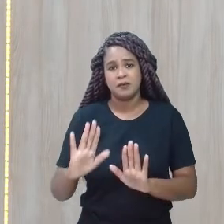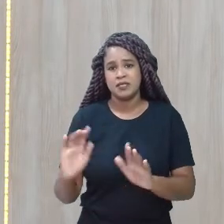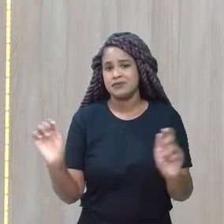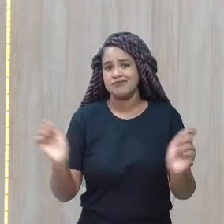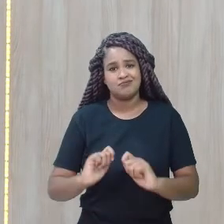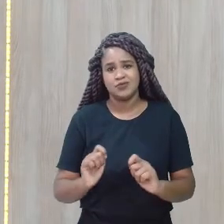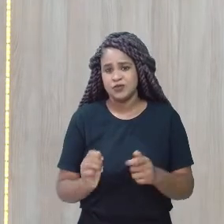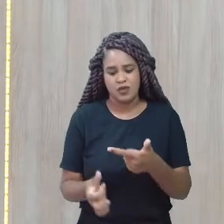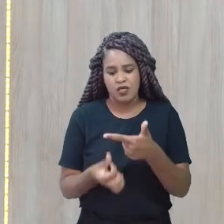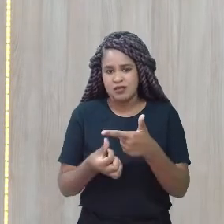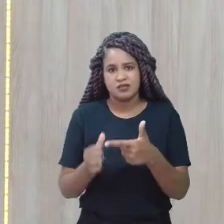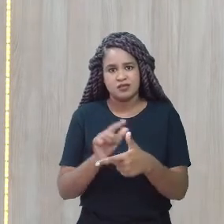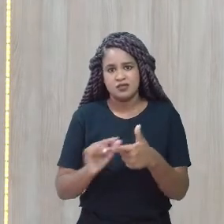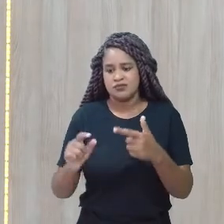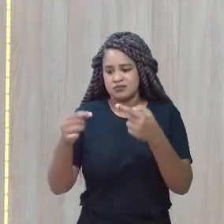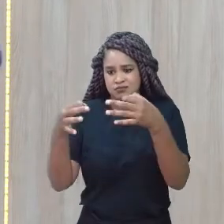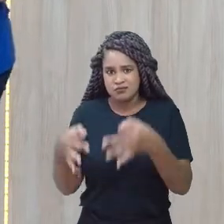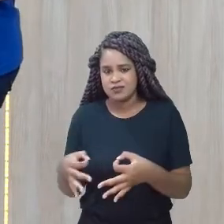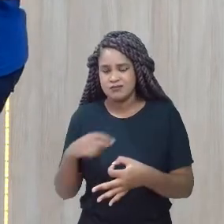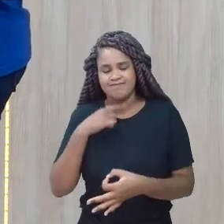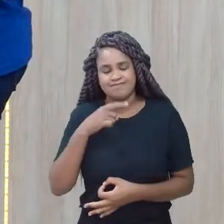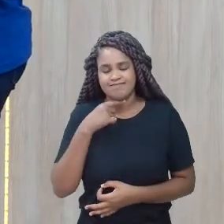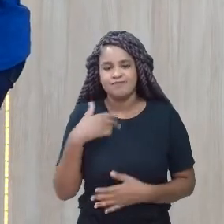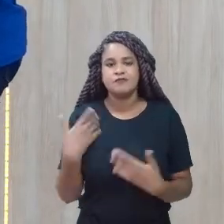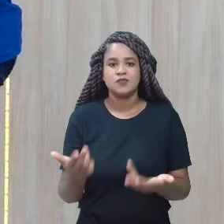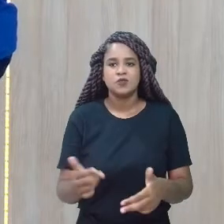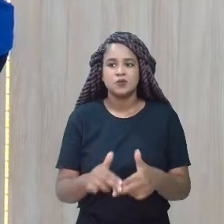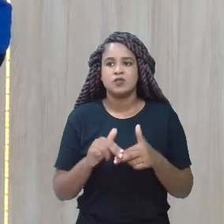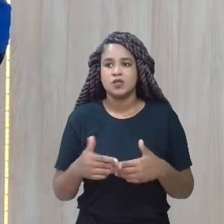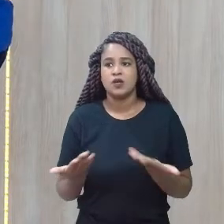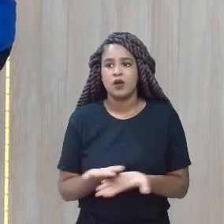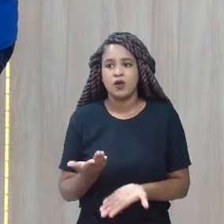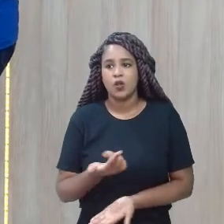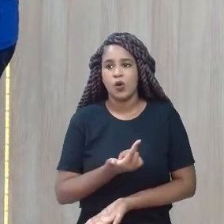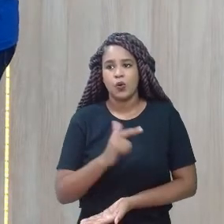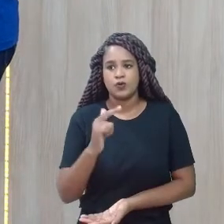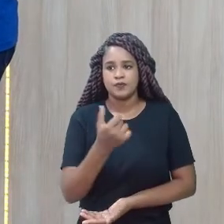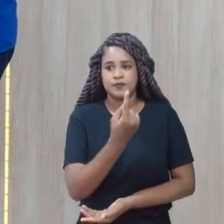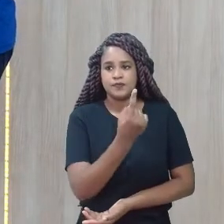por 3 não funcionou, tá certo? Então, vamos observar um outro, ó.